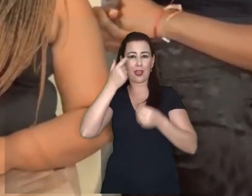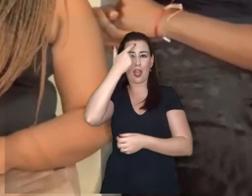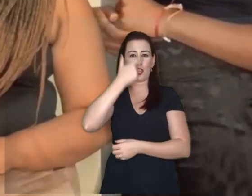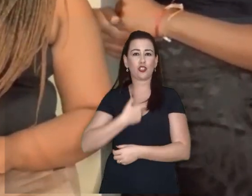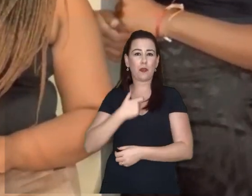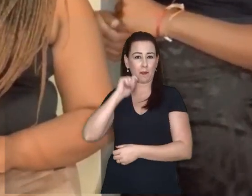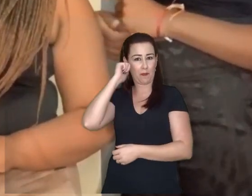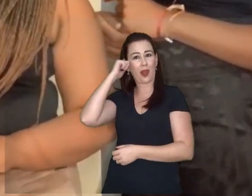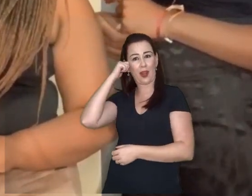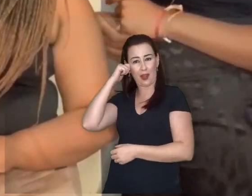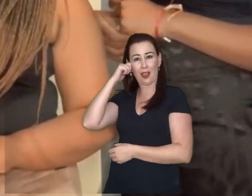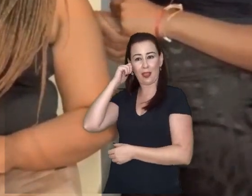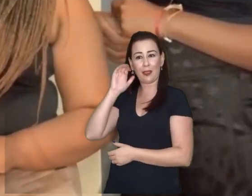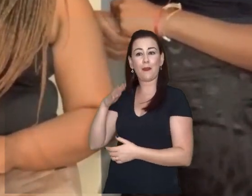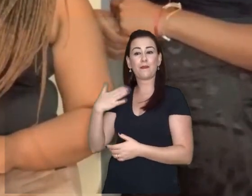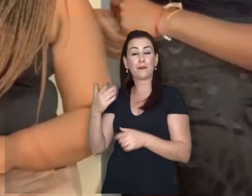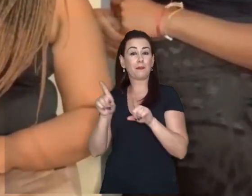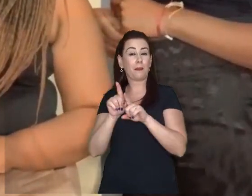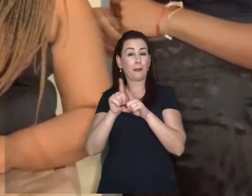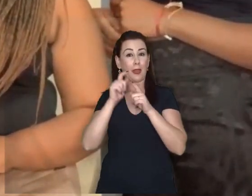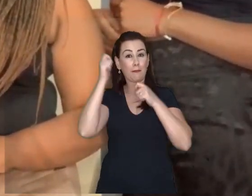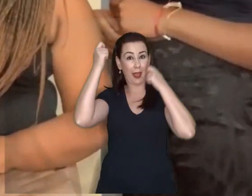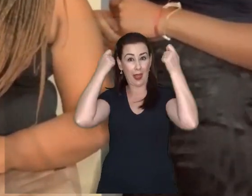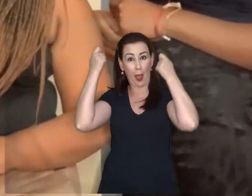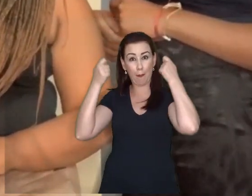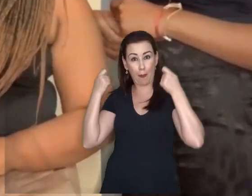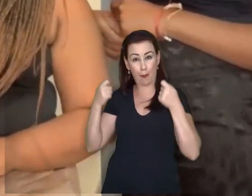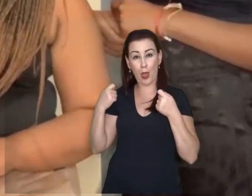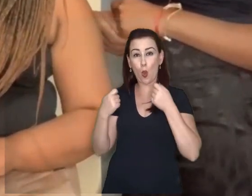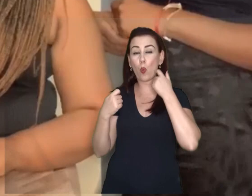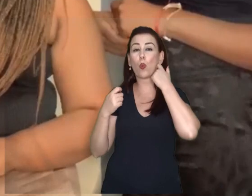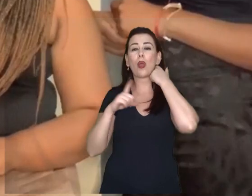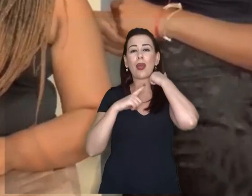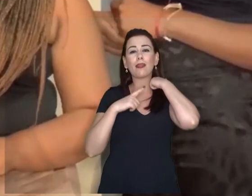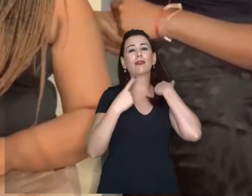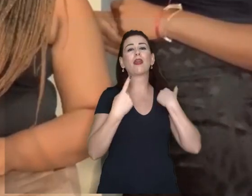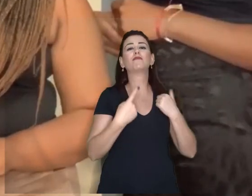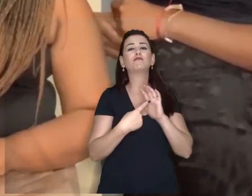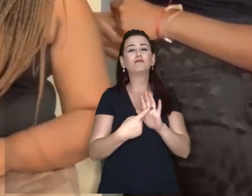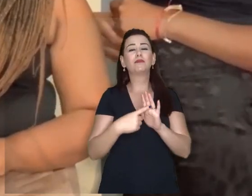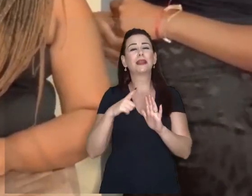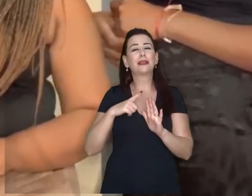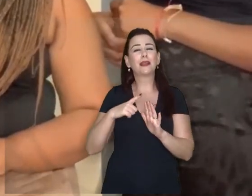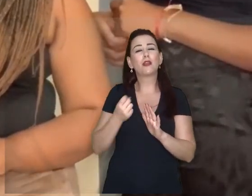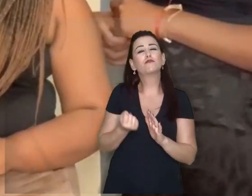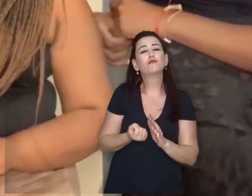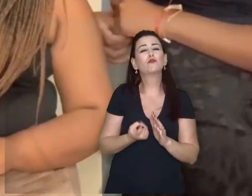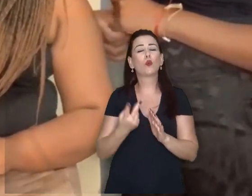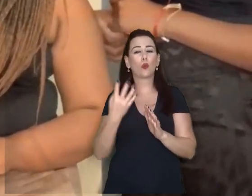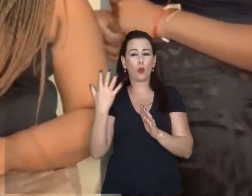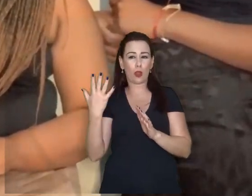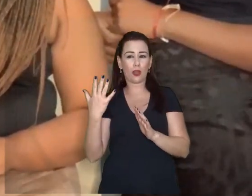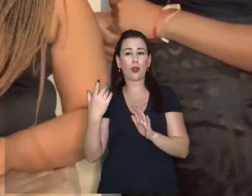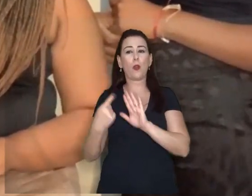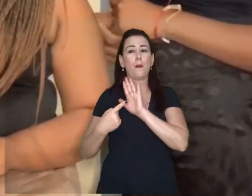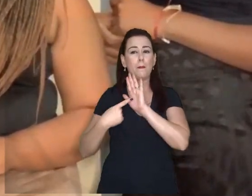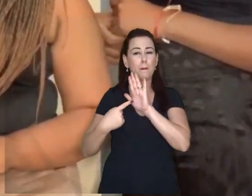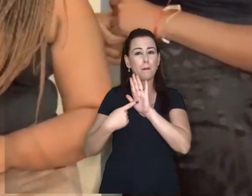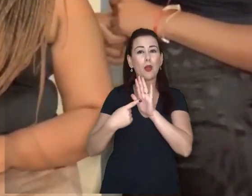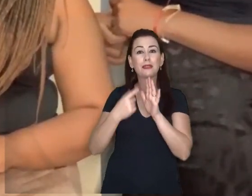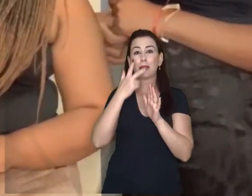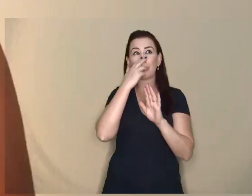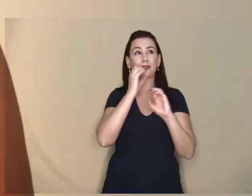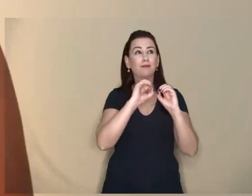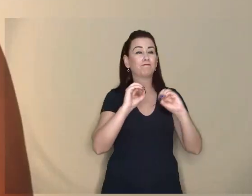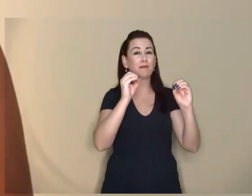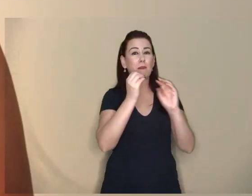38 tonalidades e praticamente nenhuma marca atende todas essas mulheres. E o que é que a gente precisa fazer diante